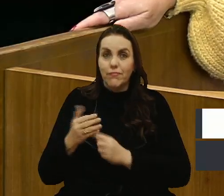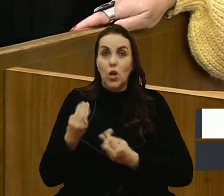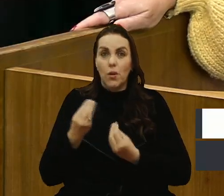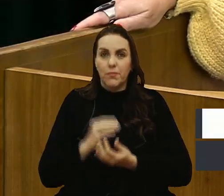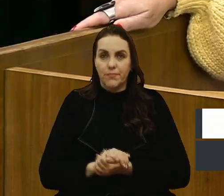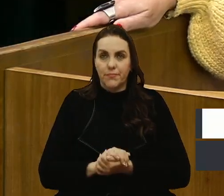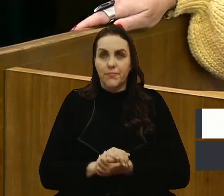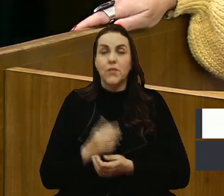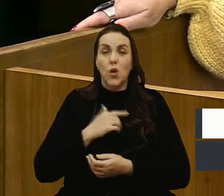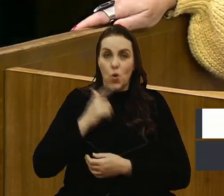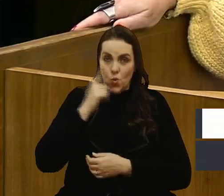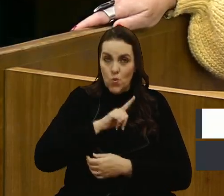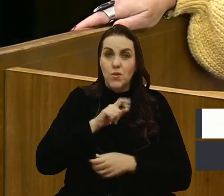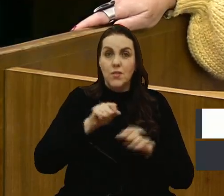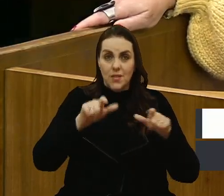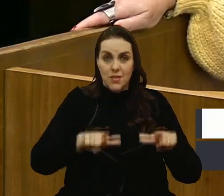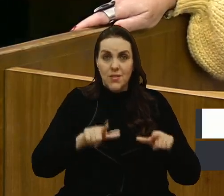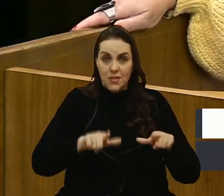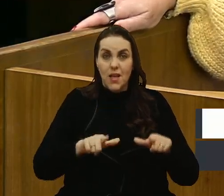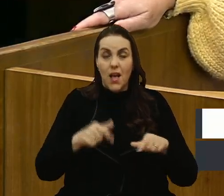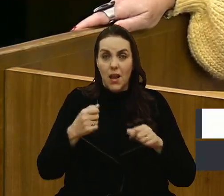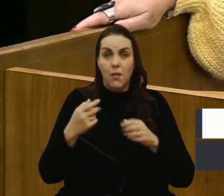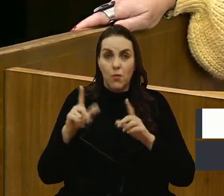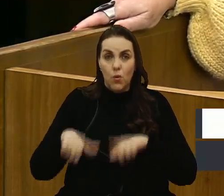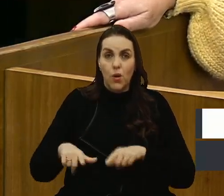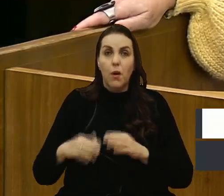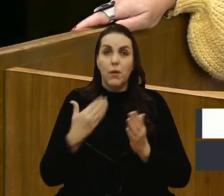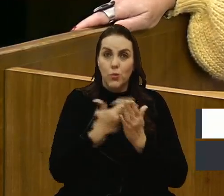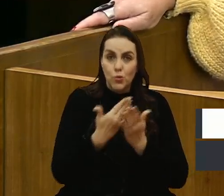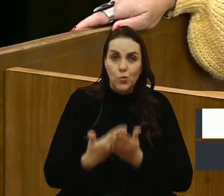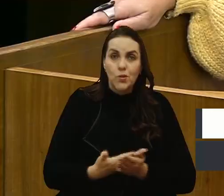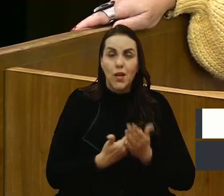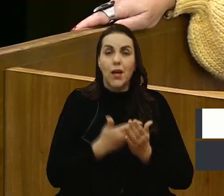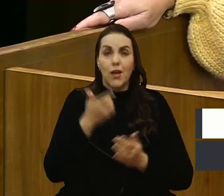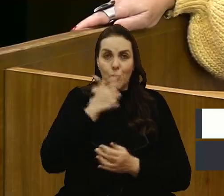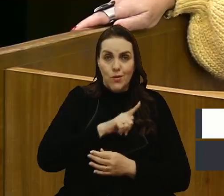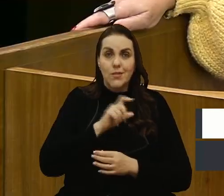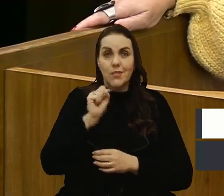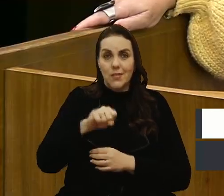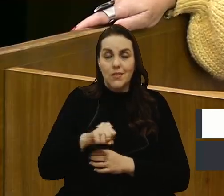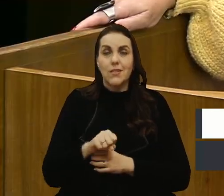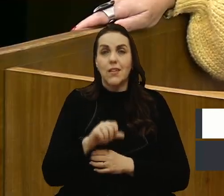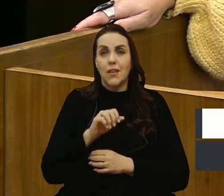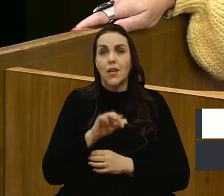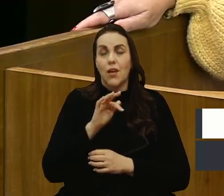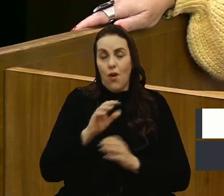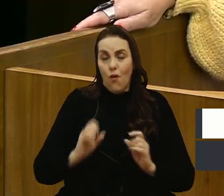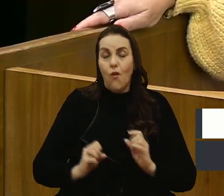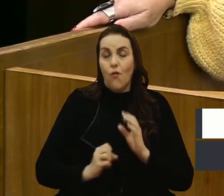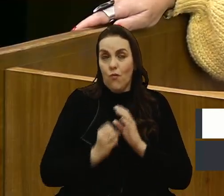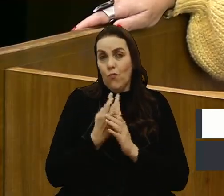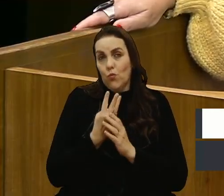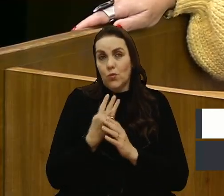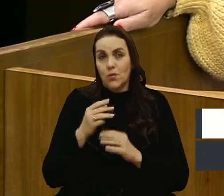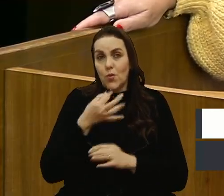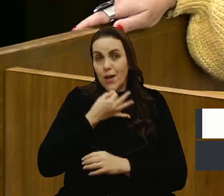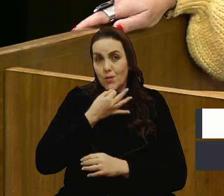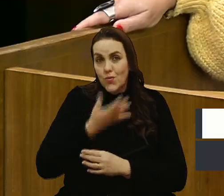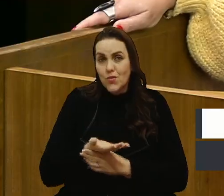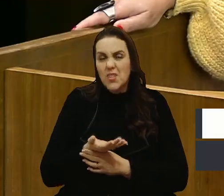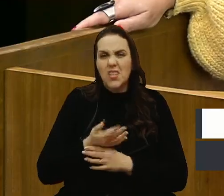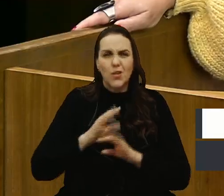consegui sala para essas pessoas irem estudar. Consegui sala com a Fundação Caxias, equipamento,